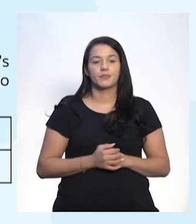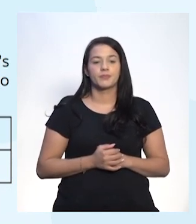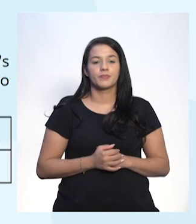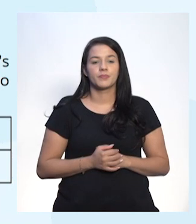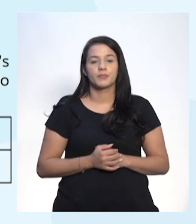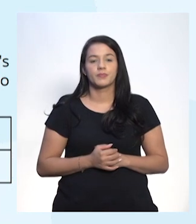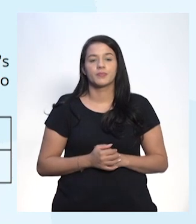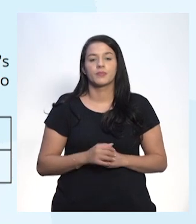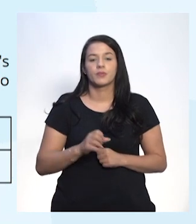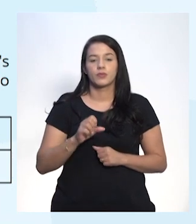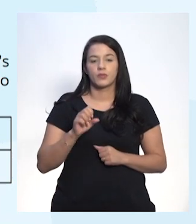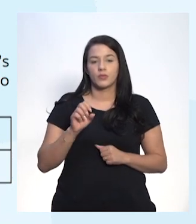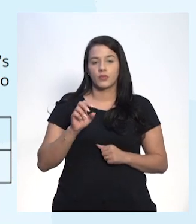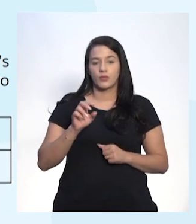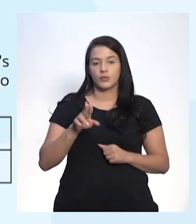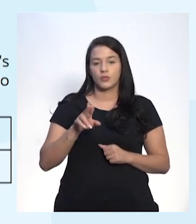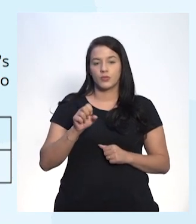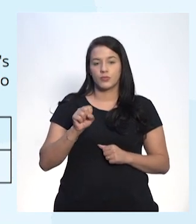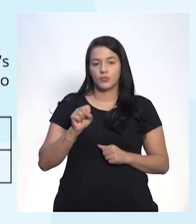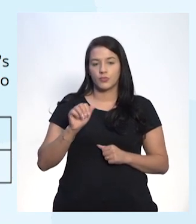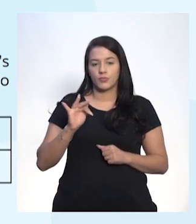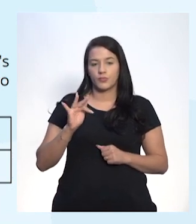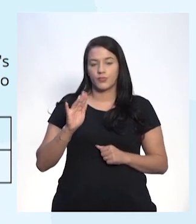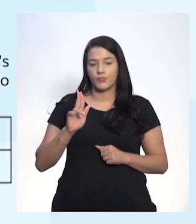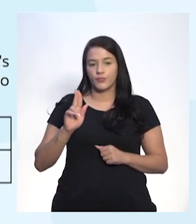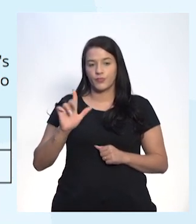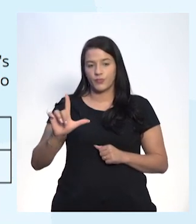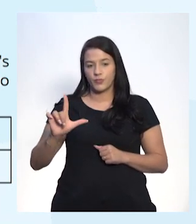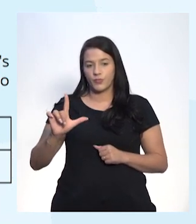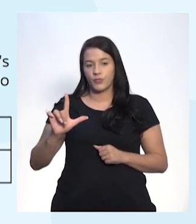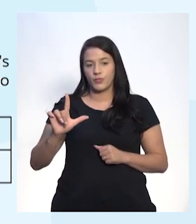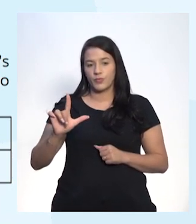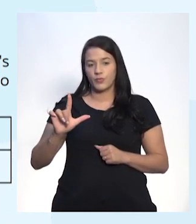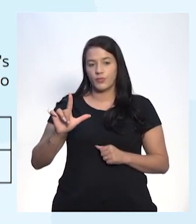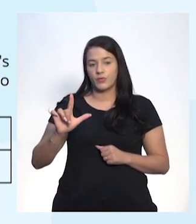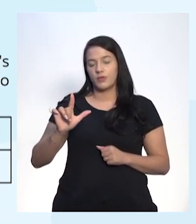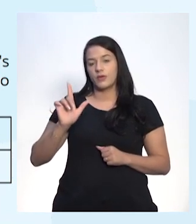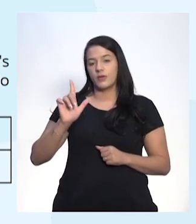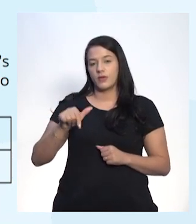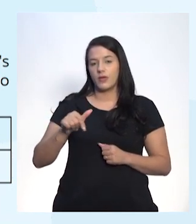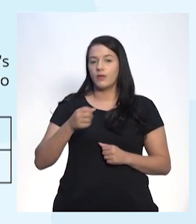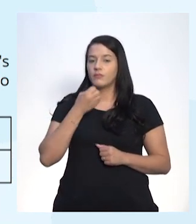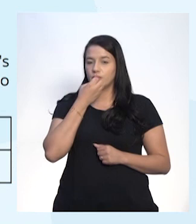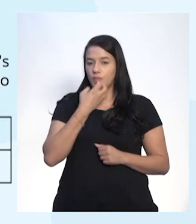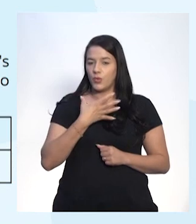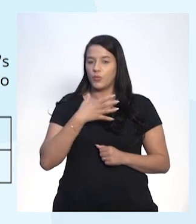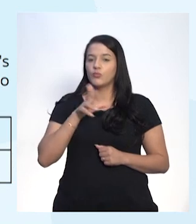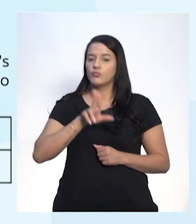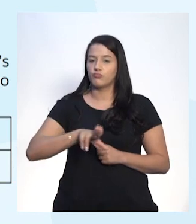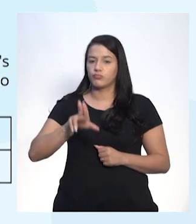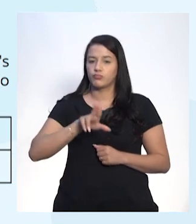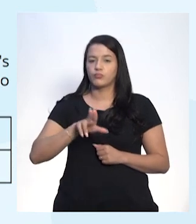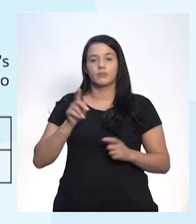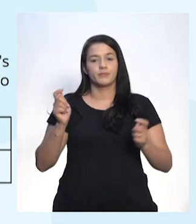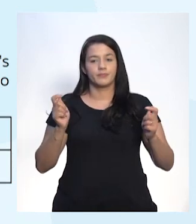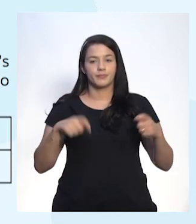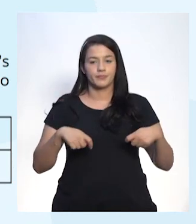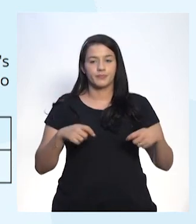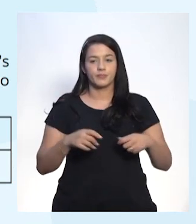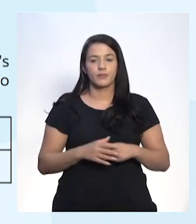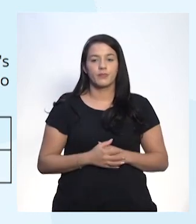useful é útil. Então, olha só. A mesma coisa você pode usar, por exemplo, com várias outras palavras. Por exemplo, a gente tem a